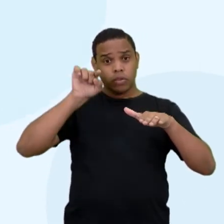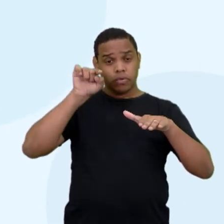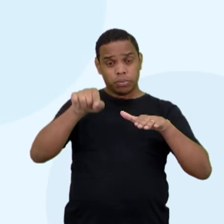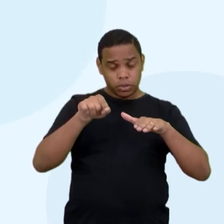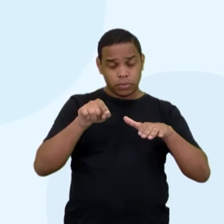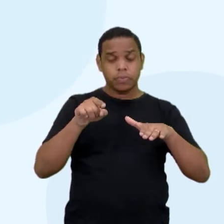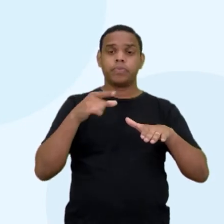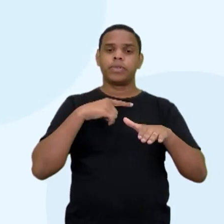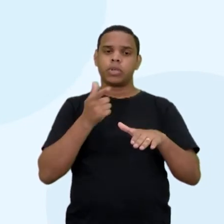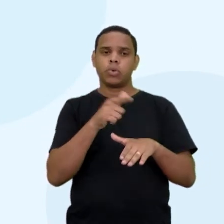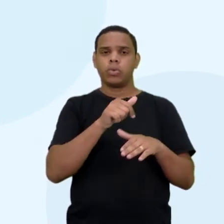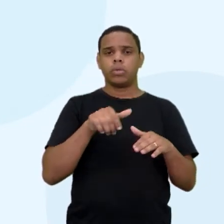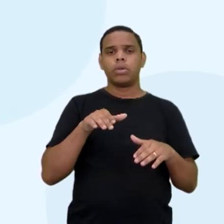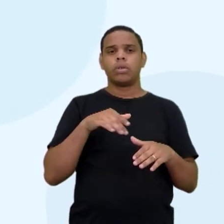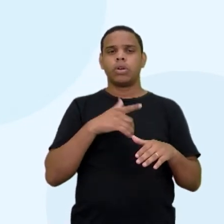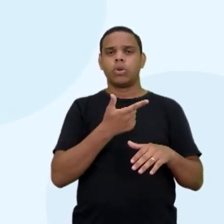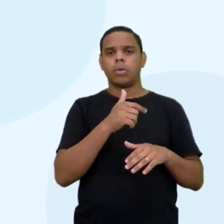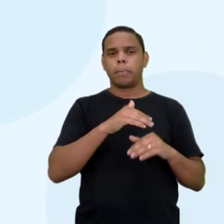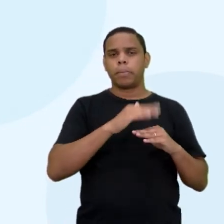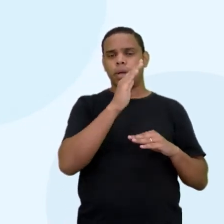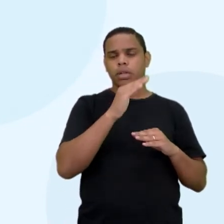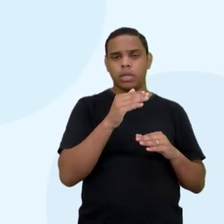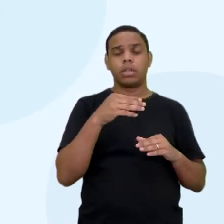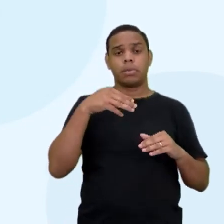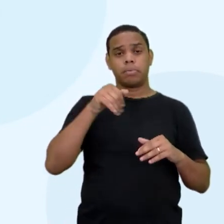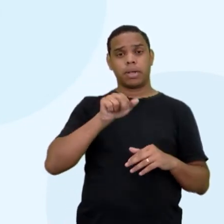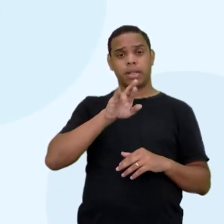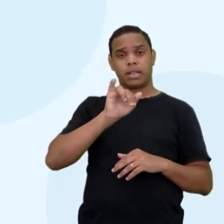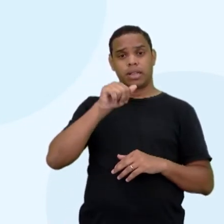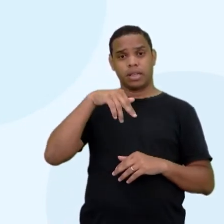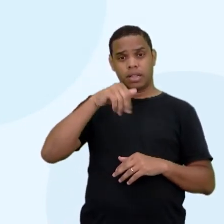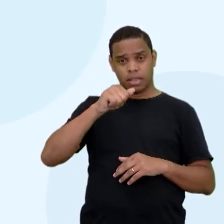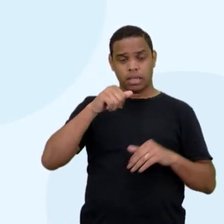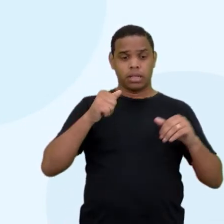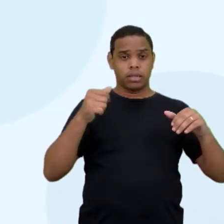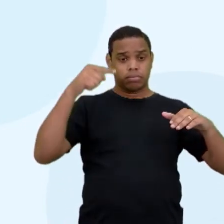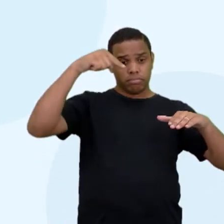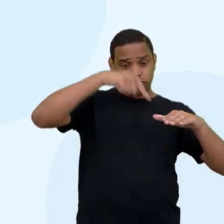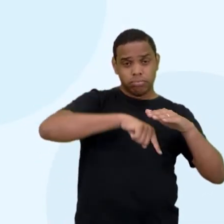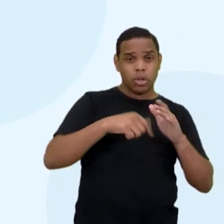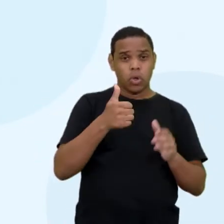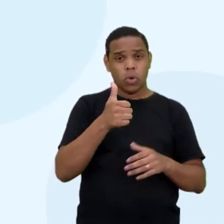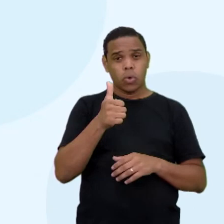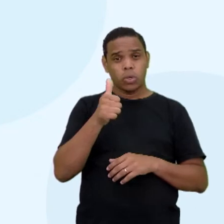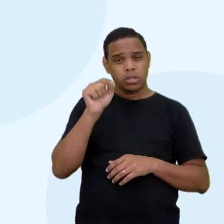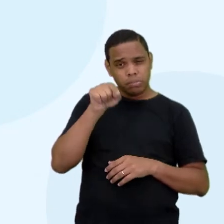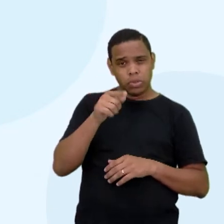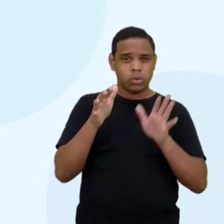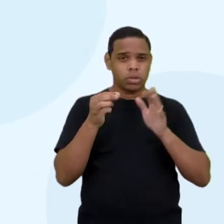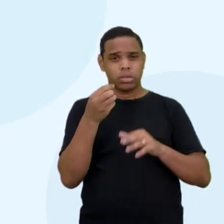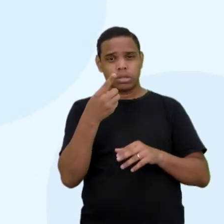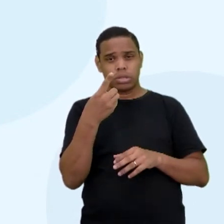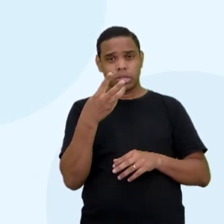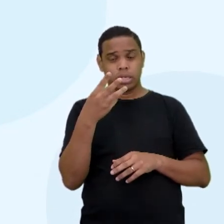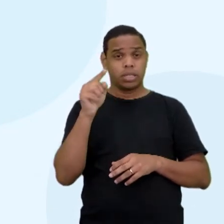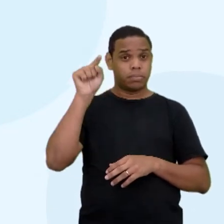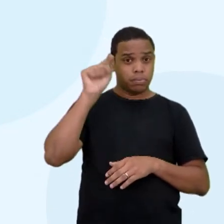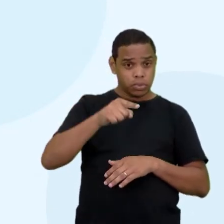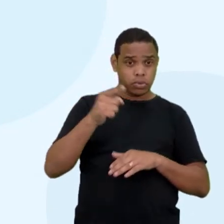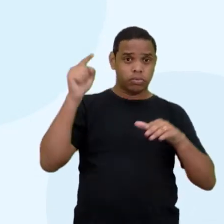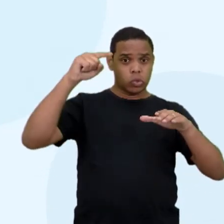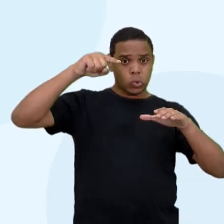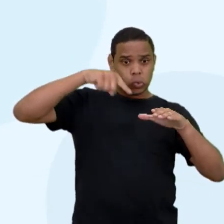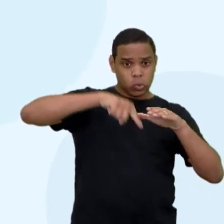só perde aí para a Fossa Mariana, que está entre 11 a 13.000 metros de profundidade,